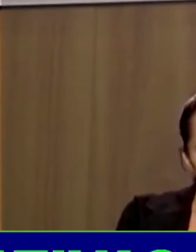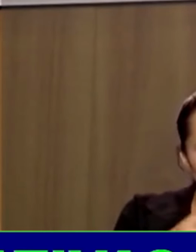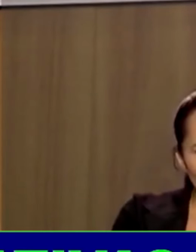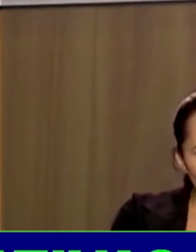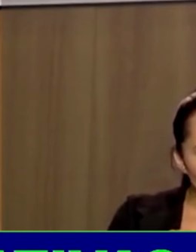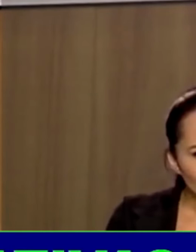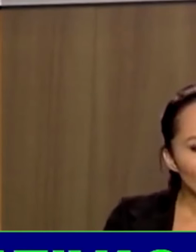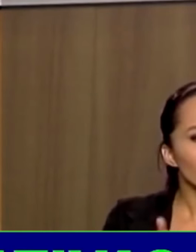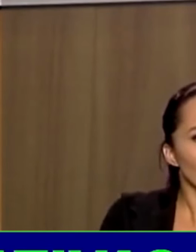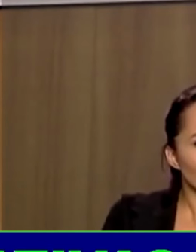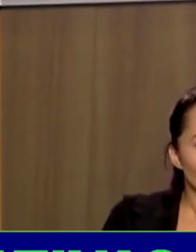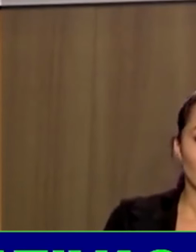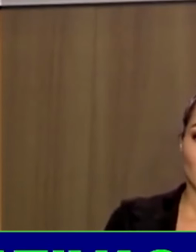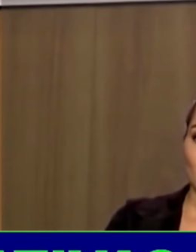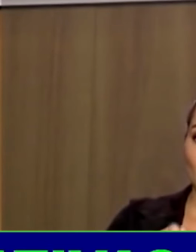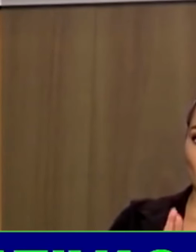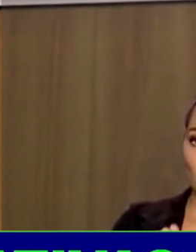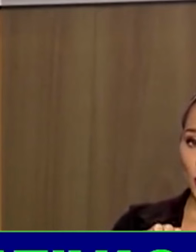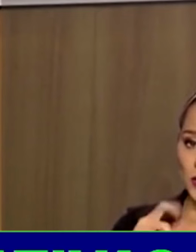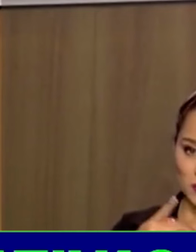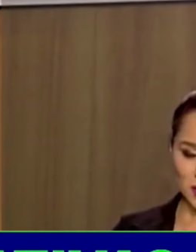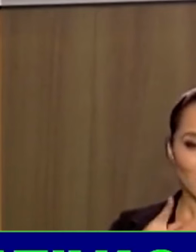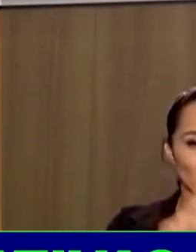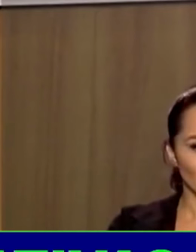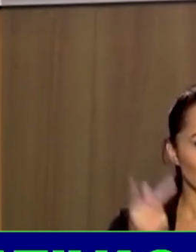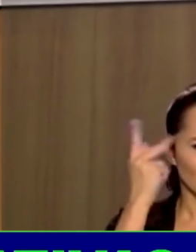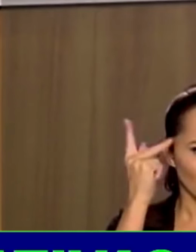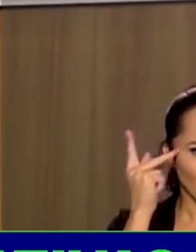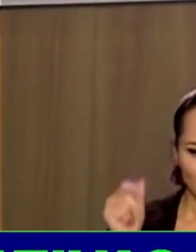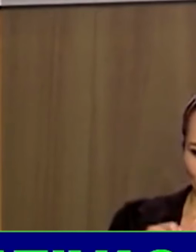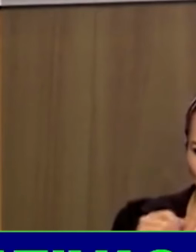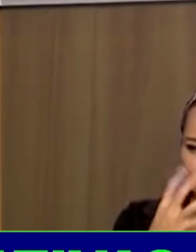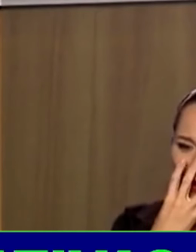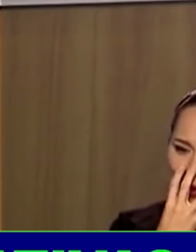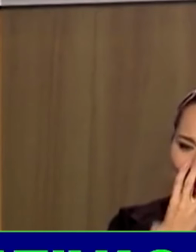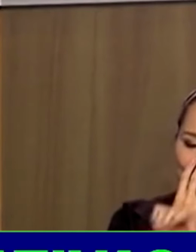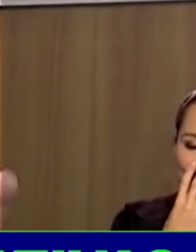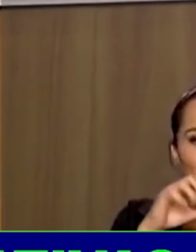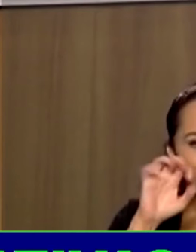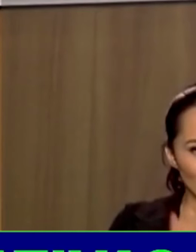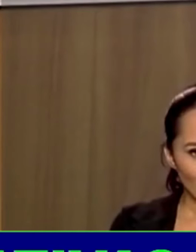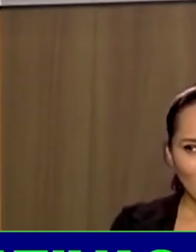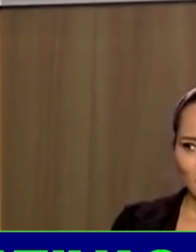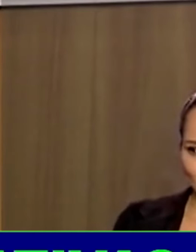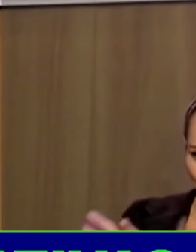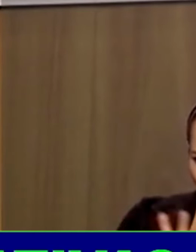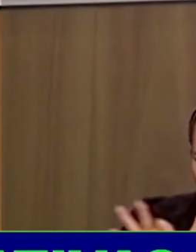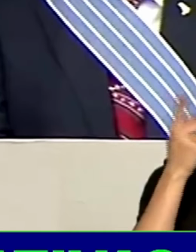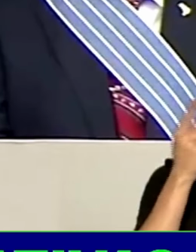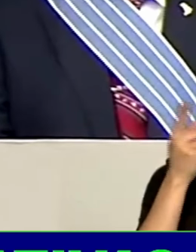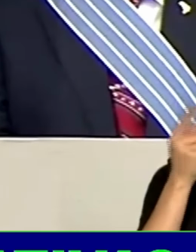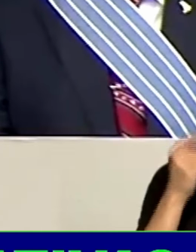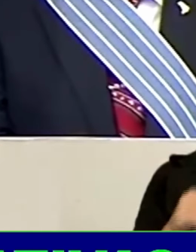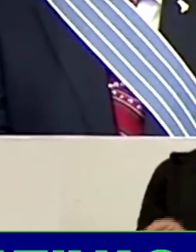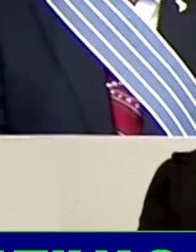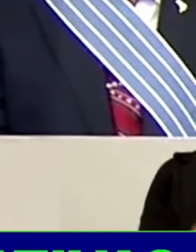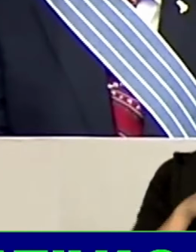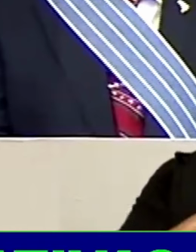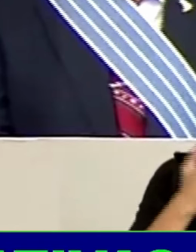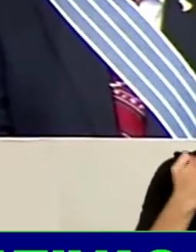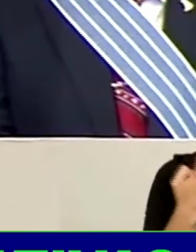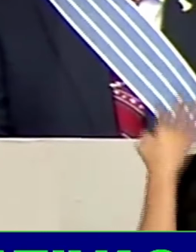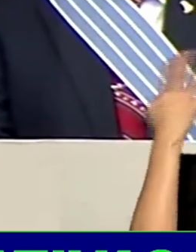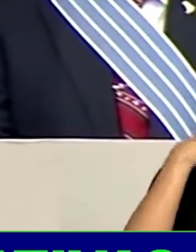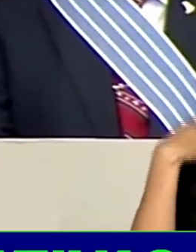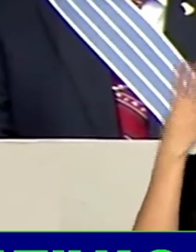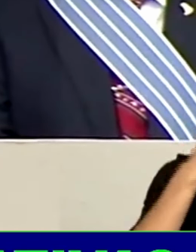pelo ex-comandante da Aeronáutica, brigadeiro Batista Júnior, nos depoimentos dados à Polícia Federal na investigação do suposto golpe. O general e o